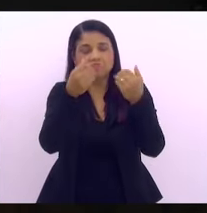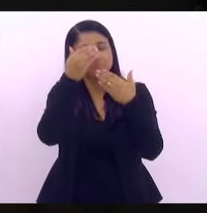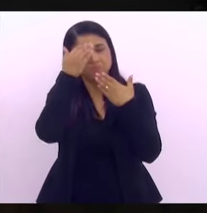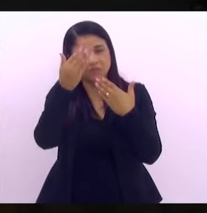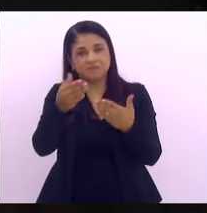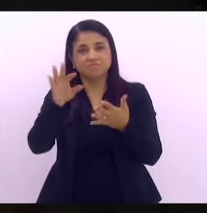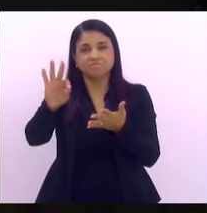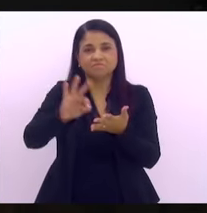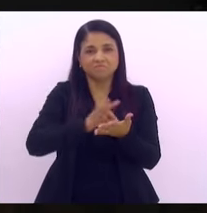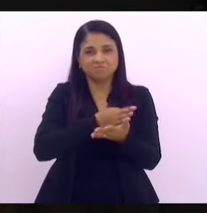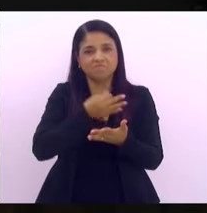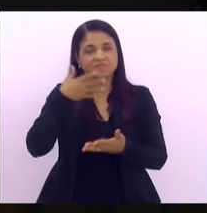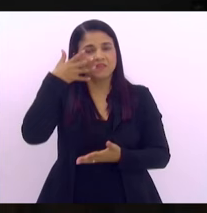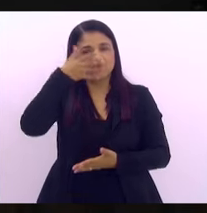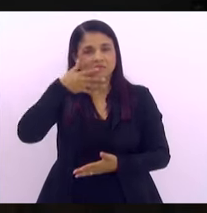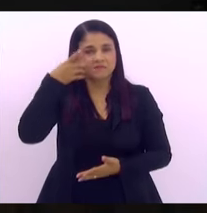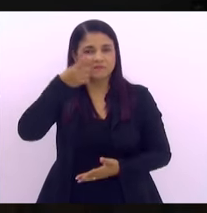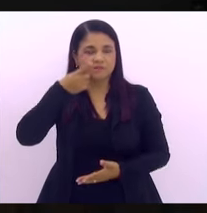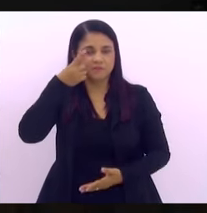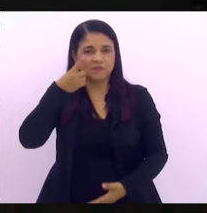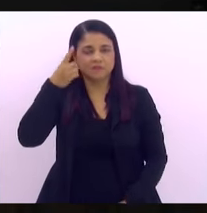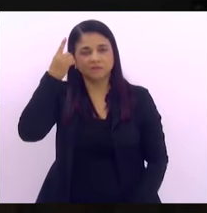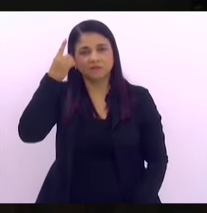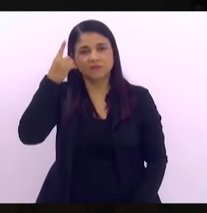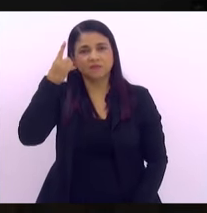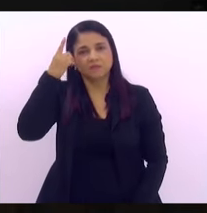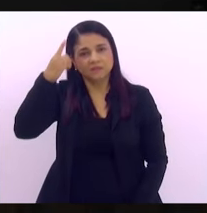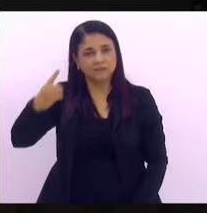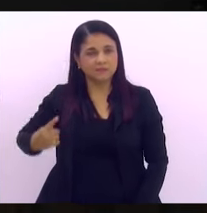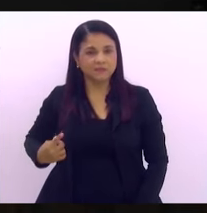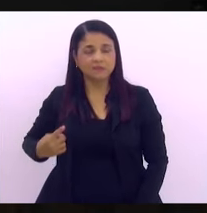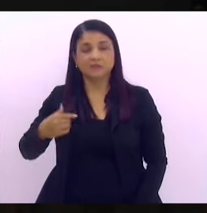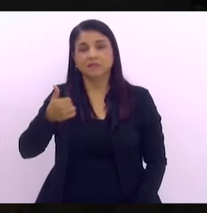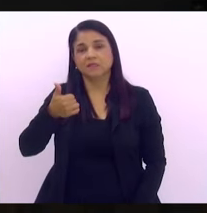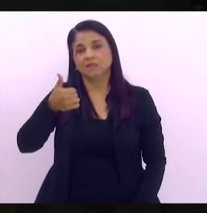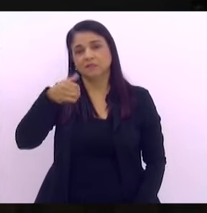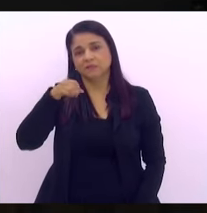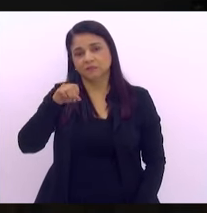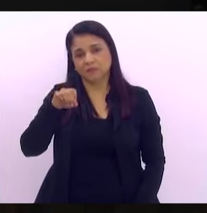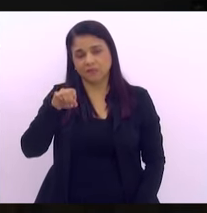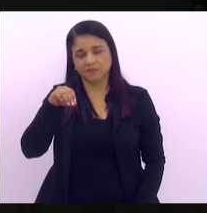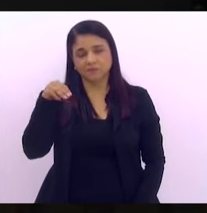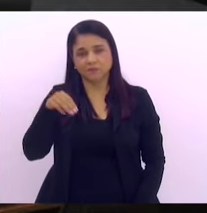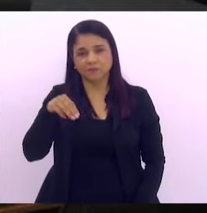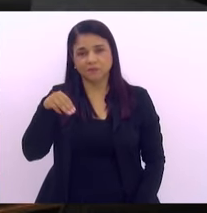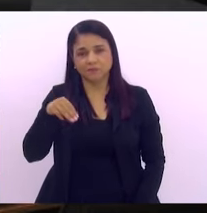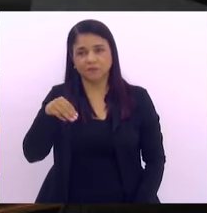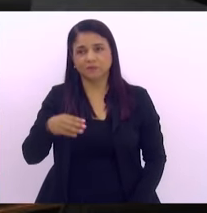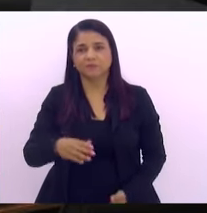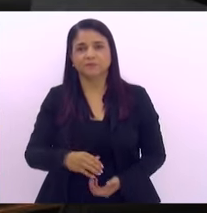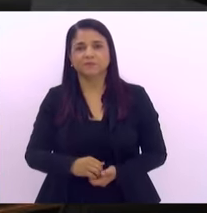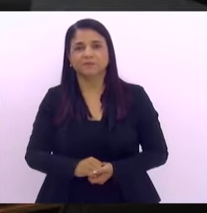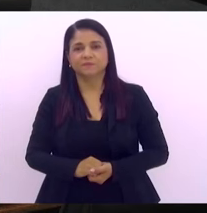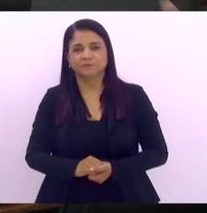Próximo orador inscrito é a nobre deputada Dani Balbi. Vossa Excelência dispõe de 10 minutos no tempo regimental.